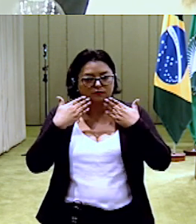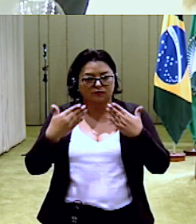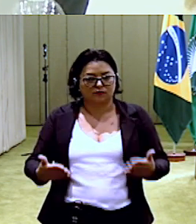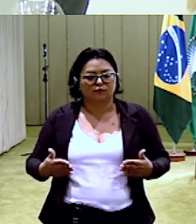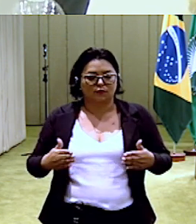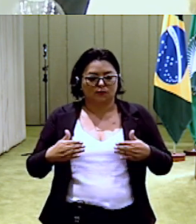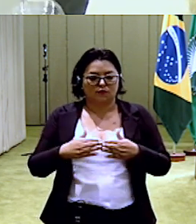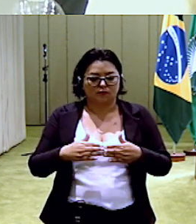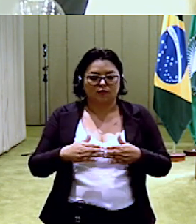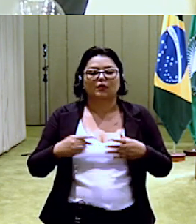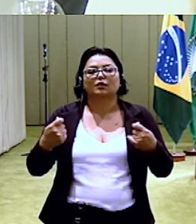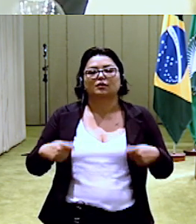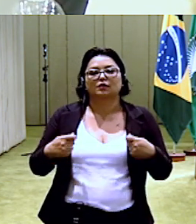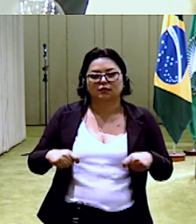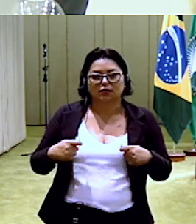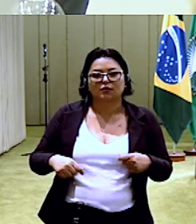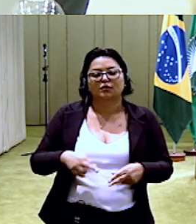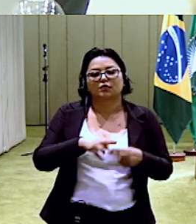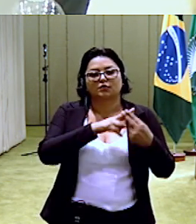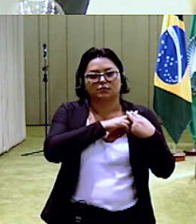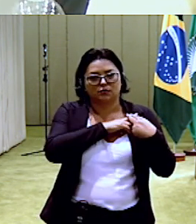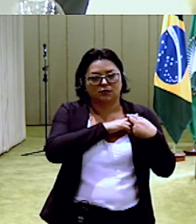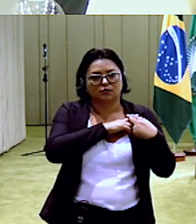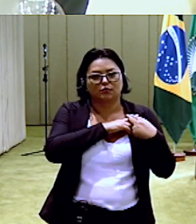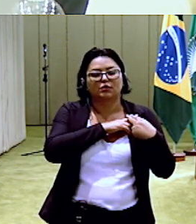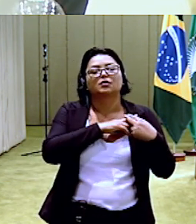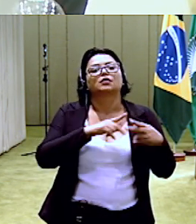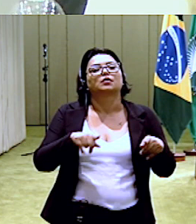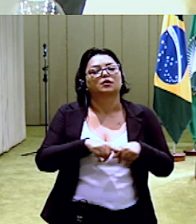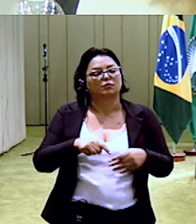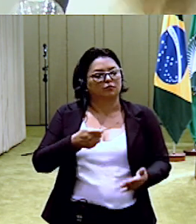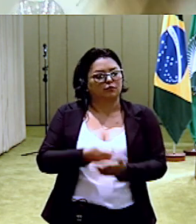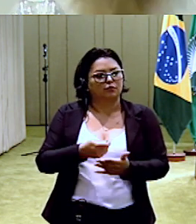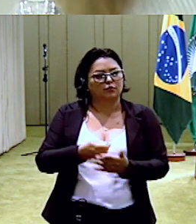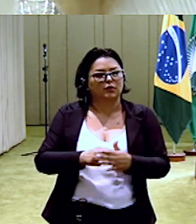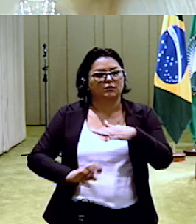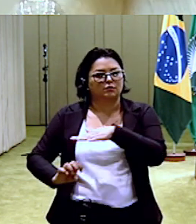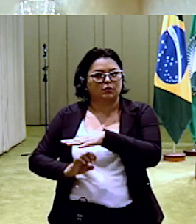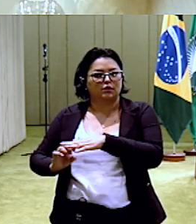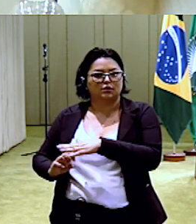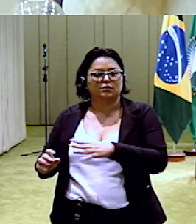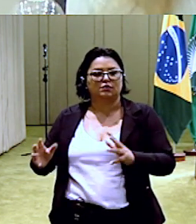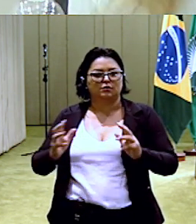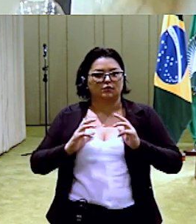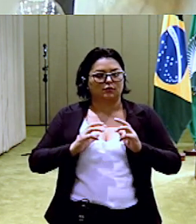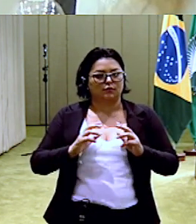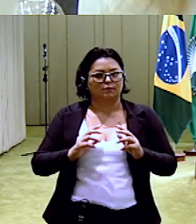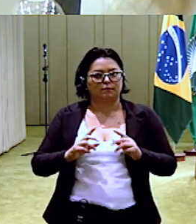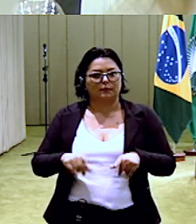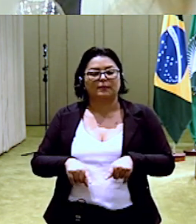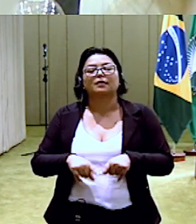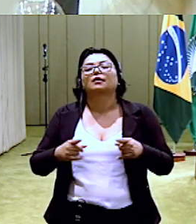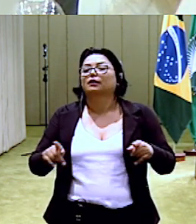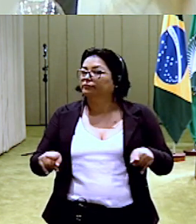focado em relação à necessidade de responsabilidade e responsabilização das empresas do setor privado. Mas, obviamente,